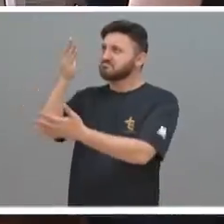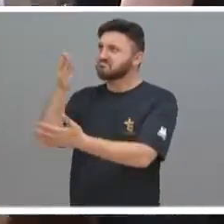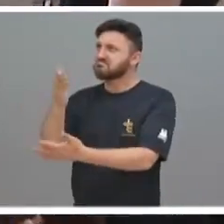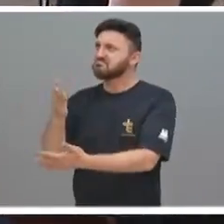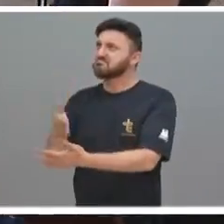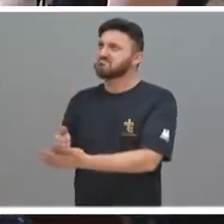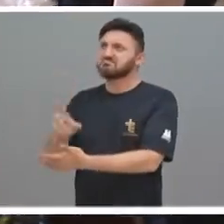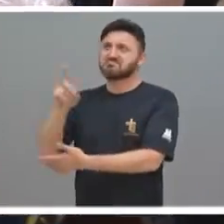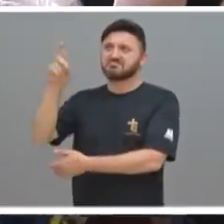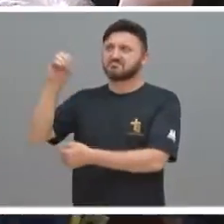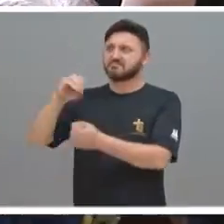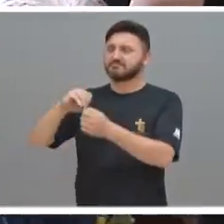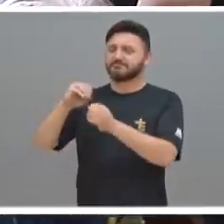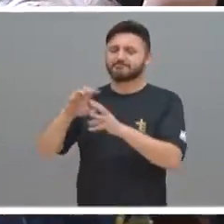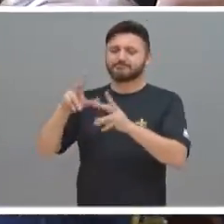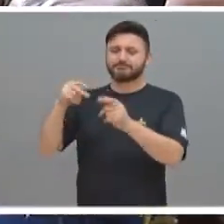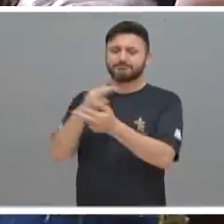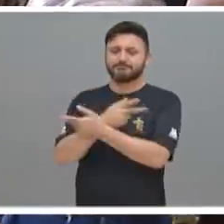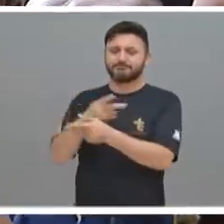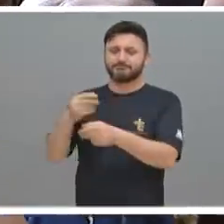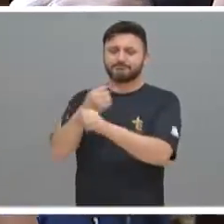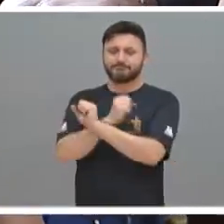Creio no Deus do